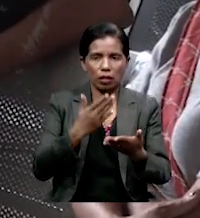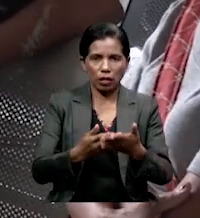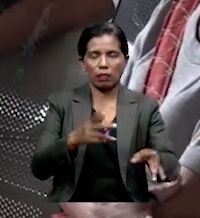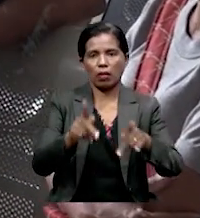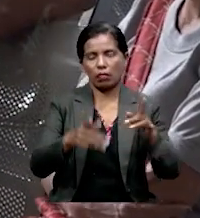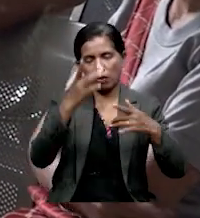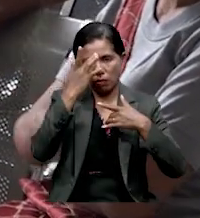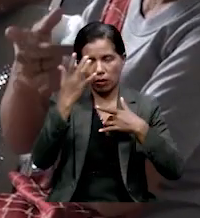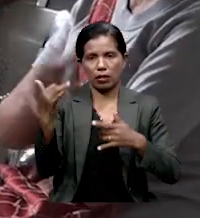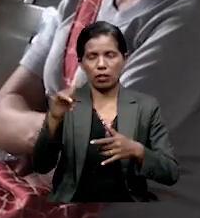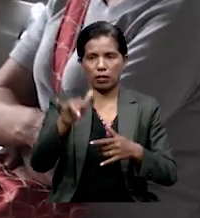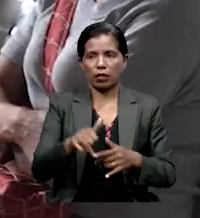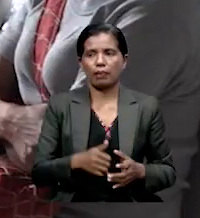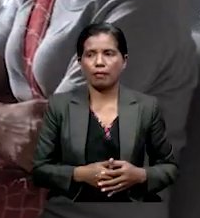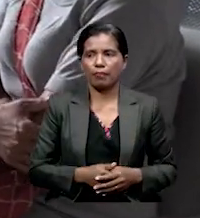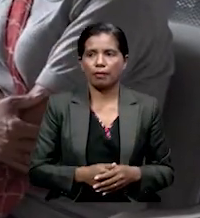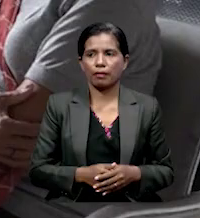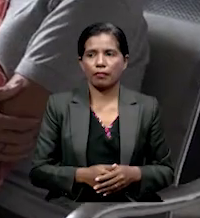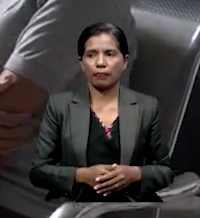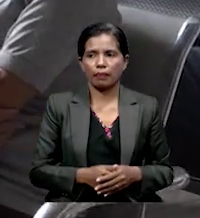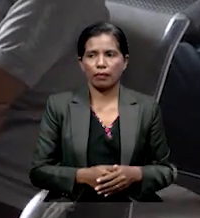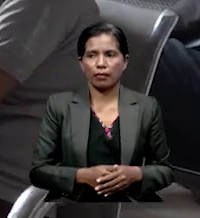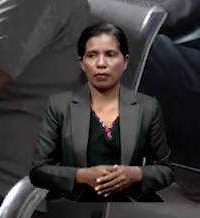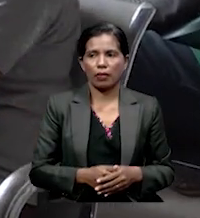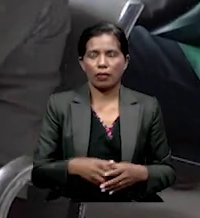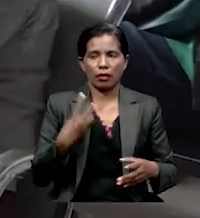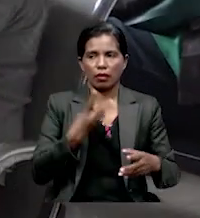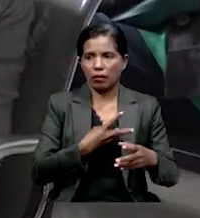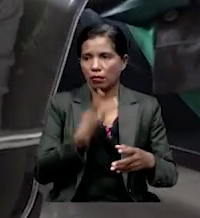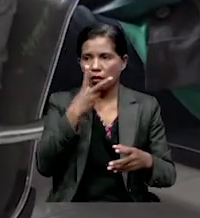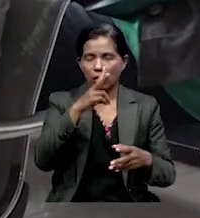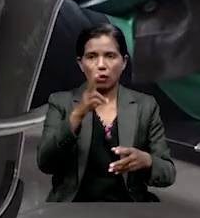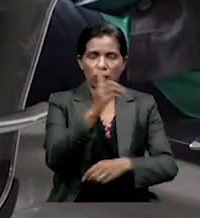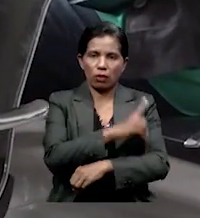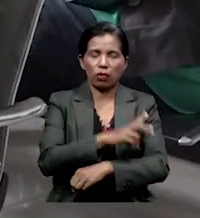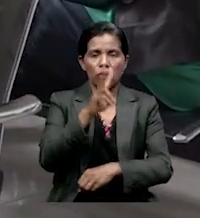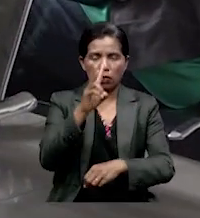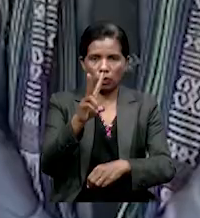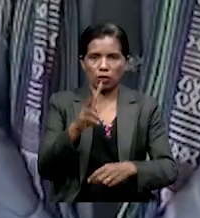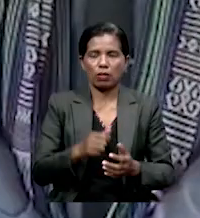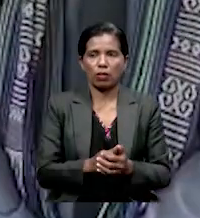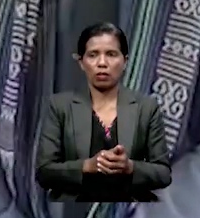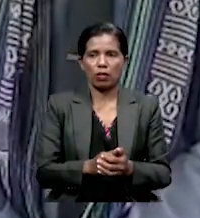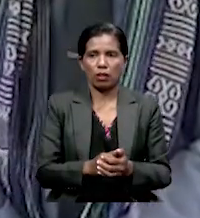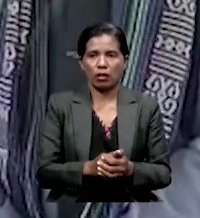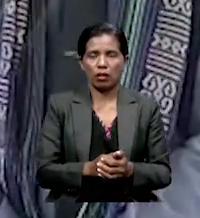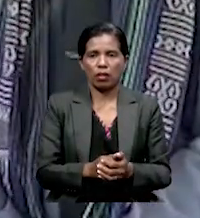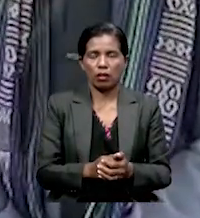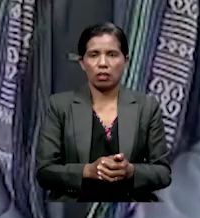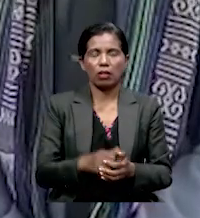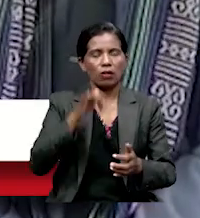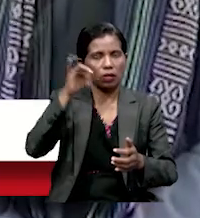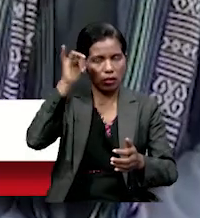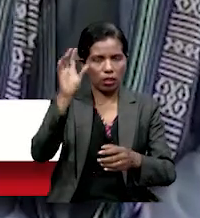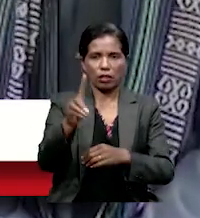sira. Hemodialise nebe maka durante lona kua avaria ne agora pesa sira tona winda de e